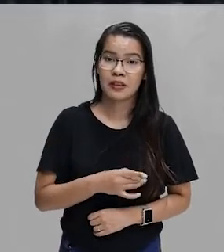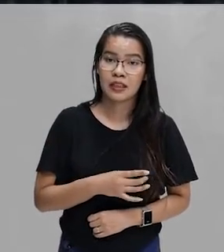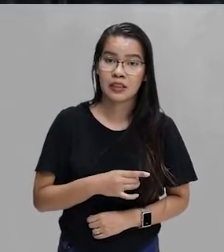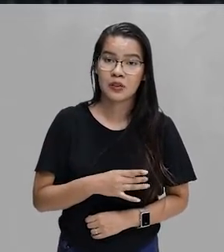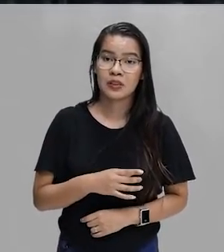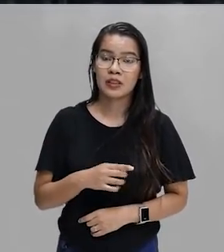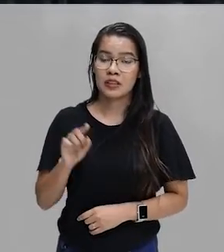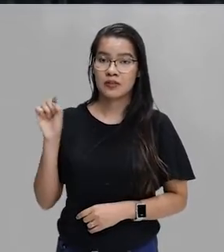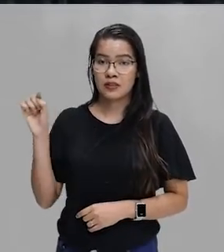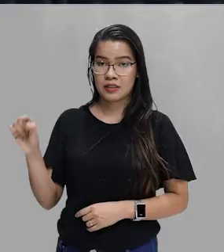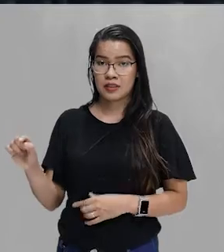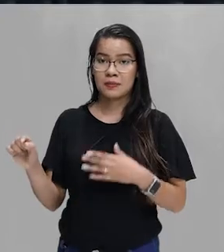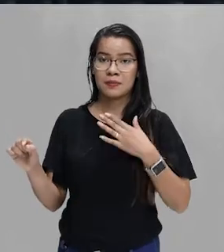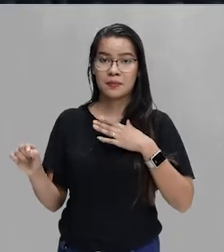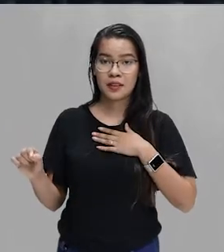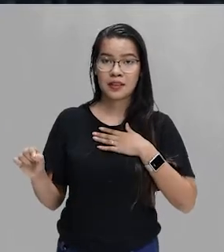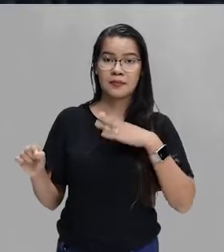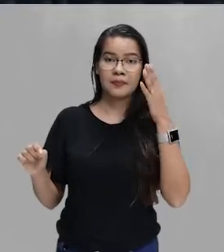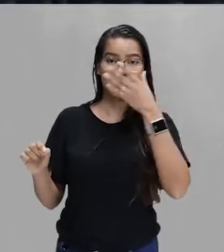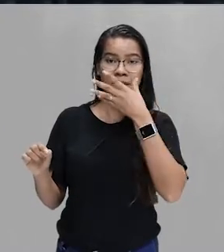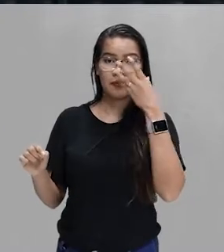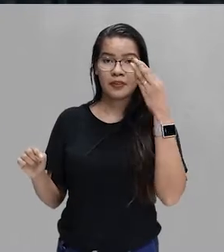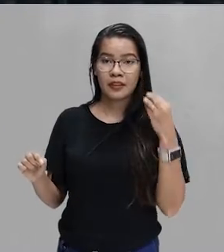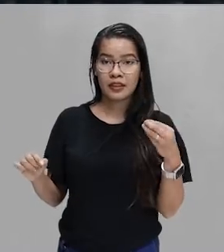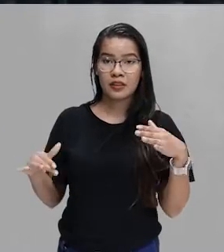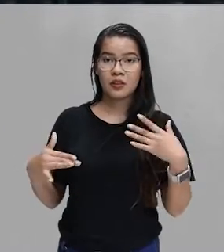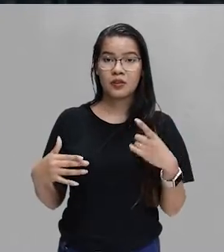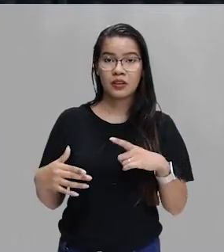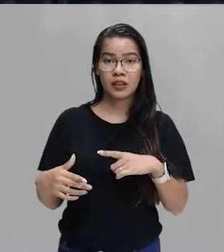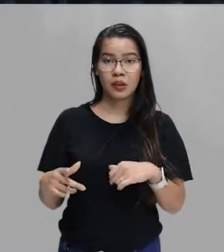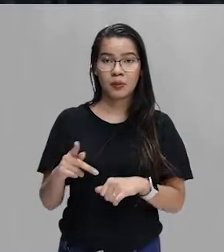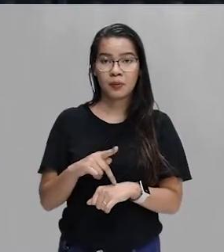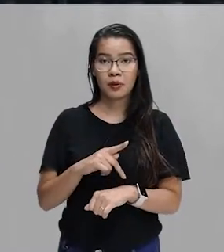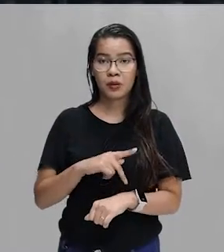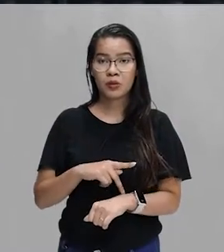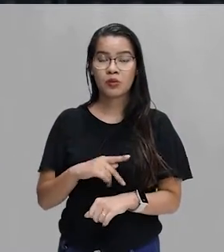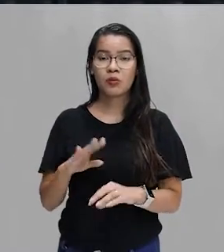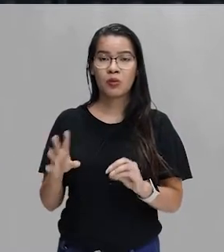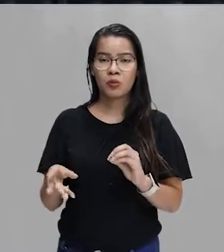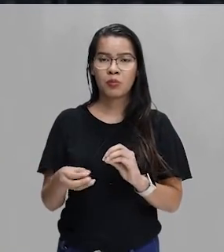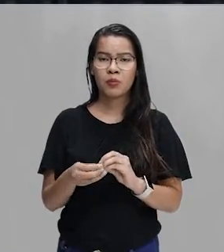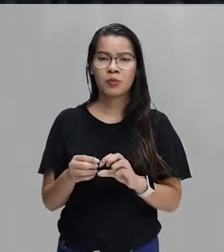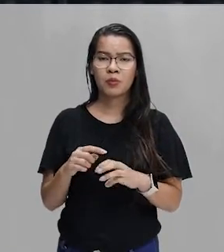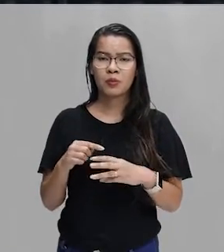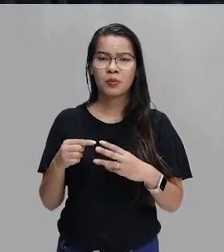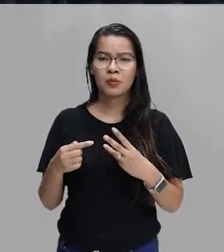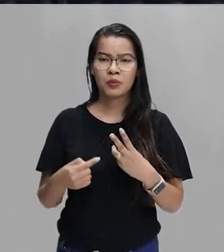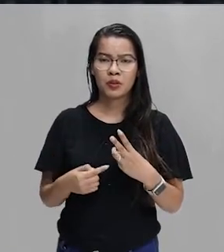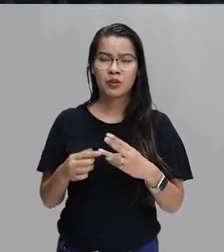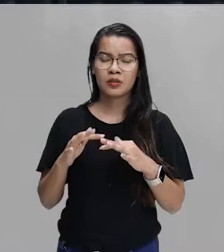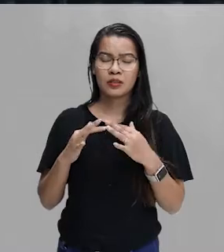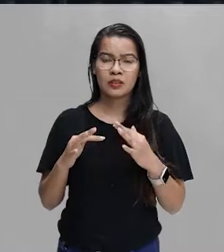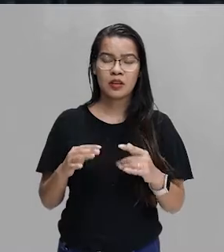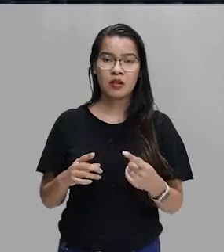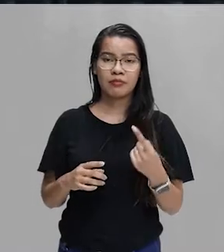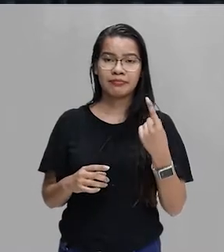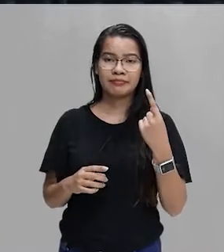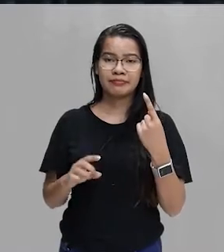me esquecesse, mais uma oração subordinada. Então, eu tenho um período composto por 3 orações. Uma